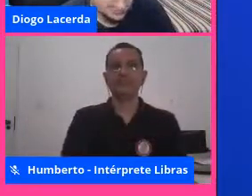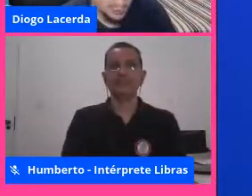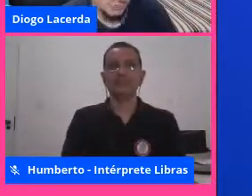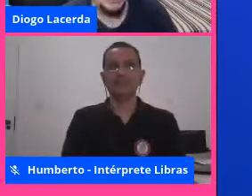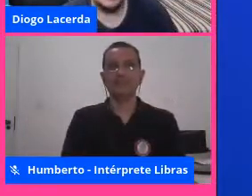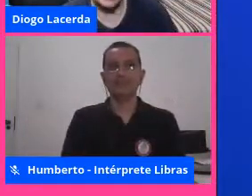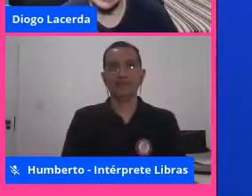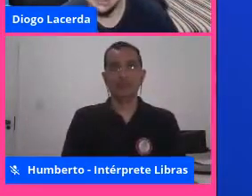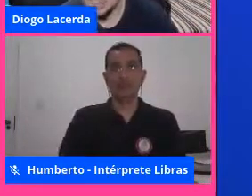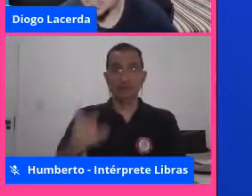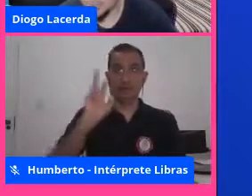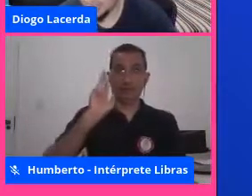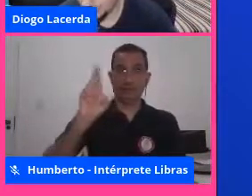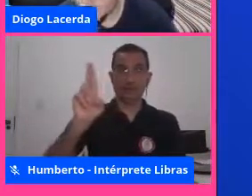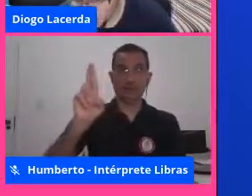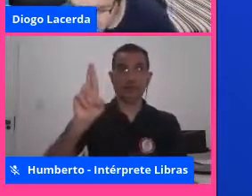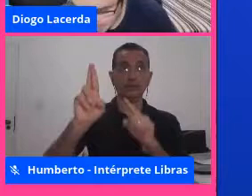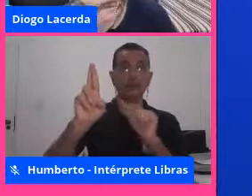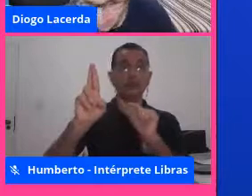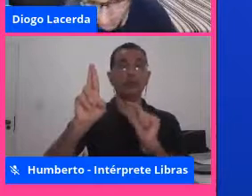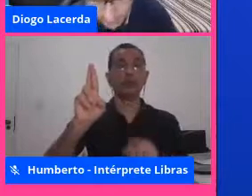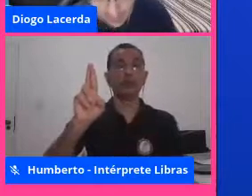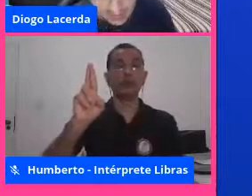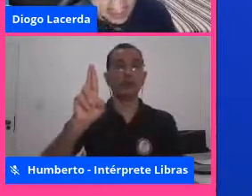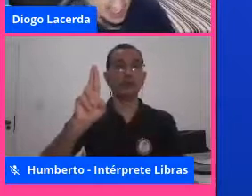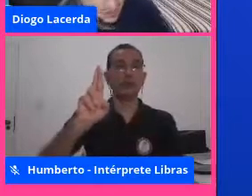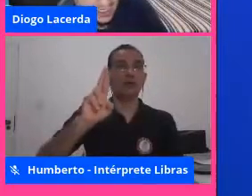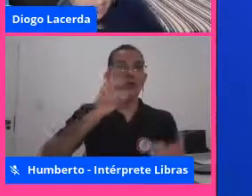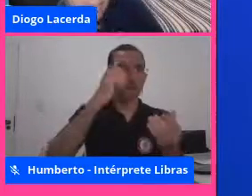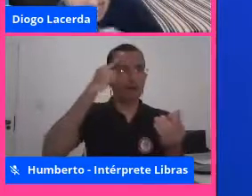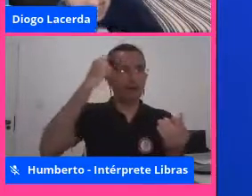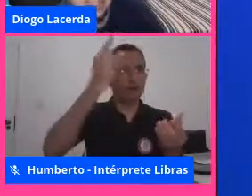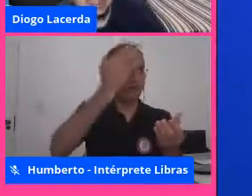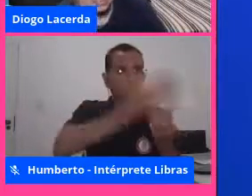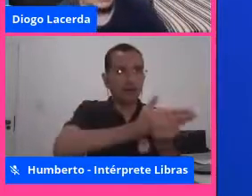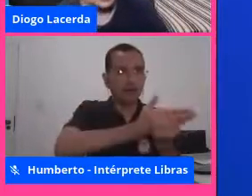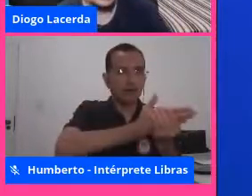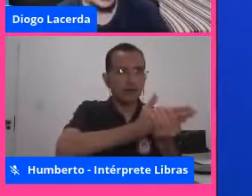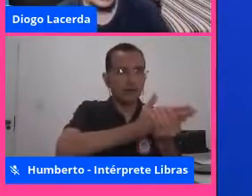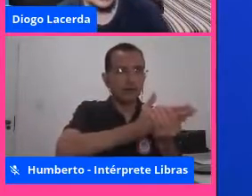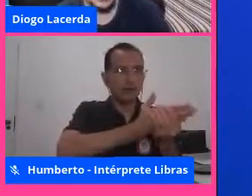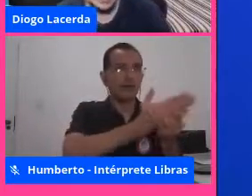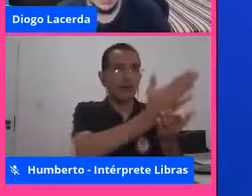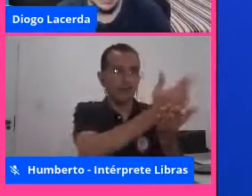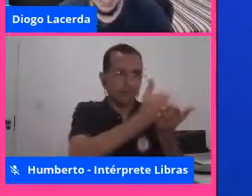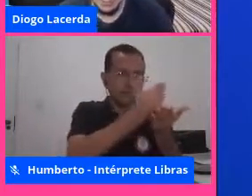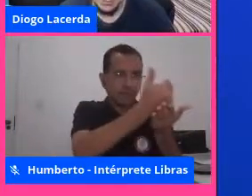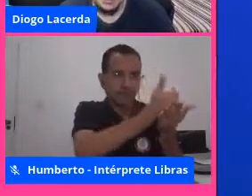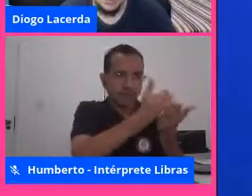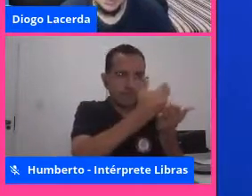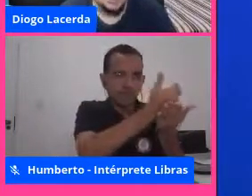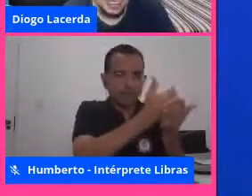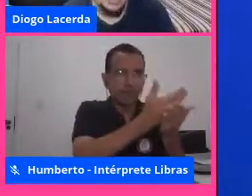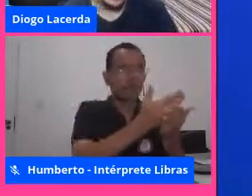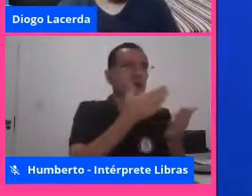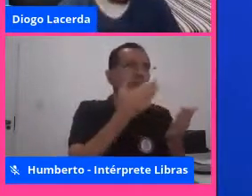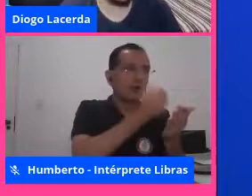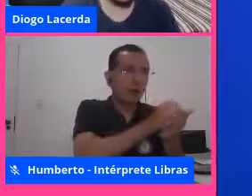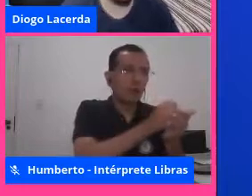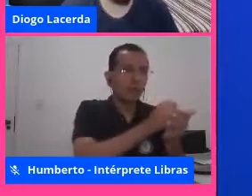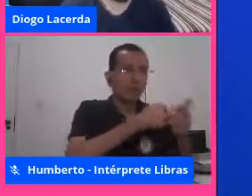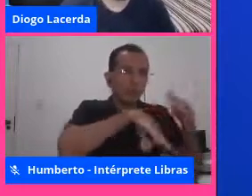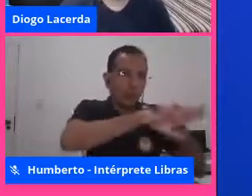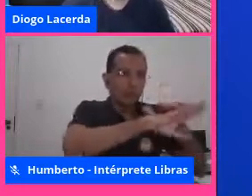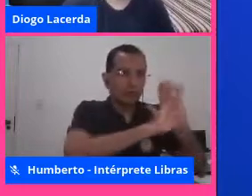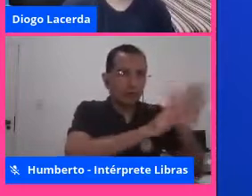por fazer a conversão do arquivo que eu acabei de desenhar no Design Spark para a